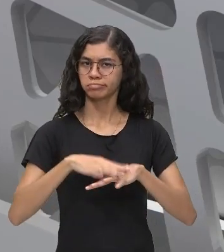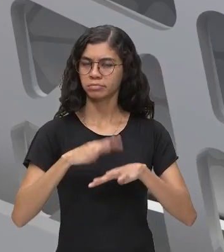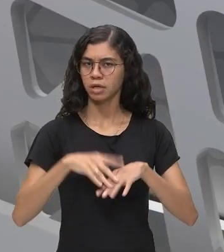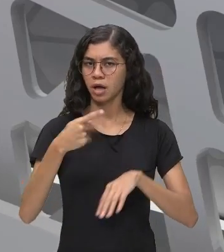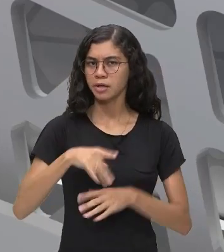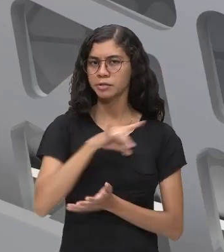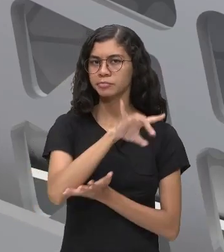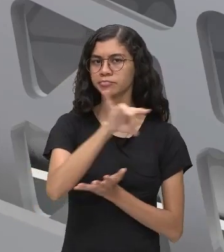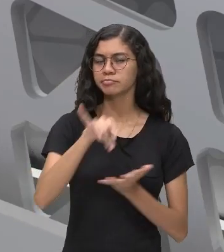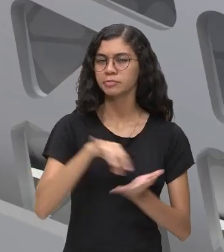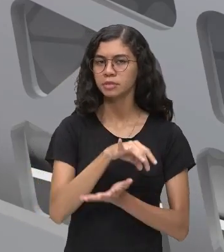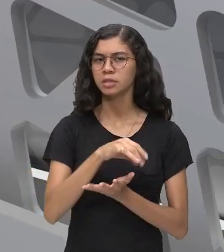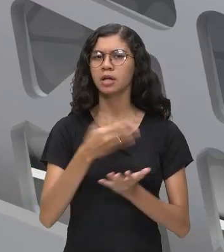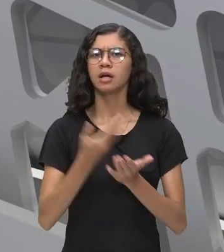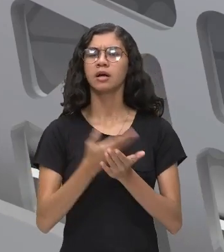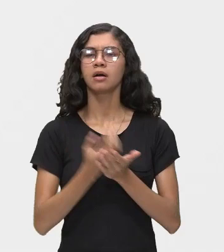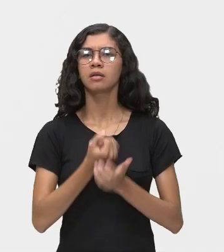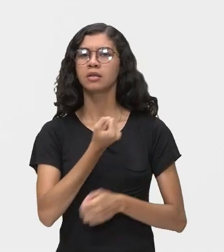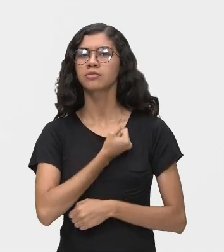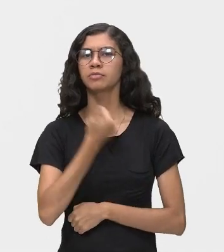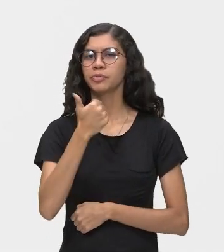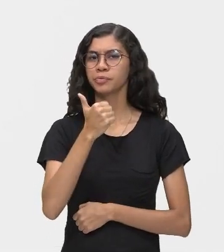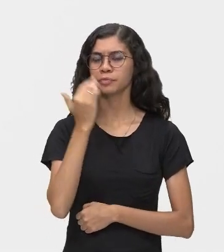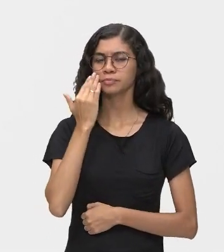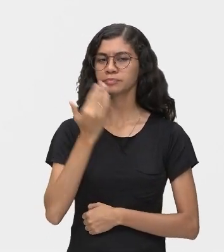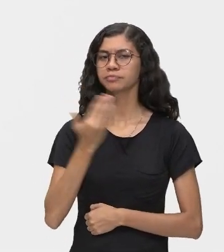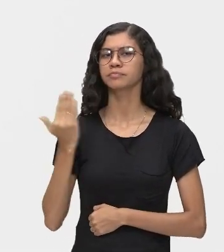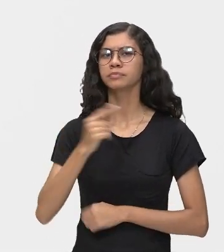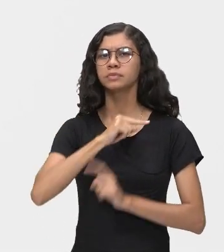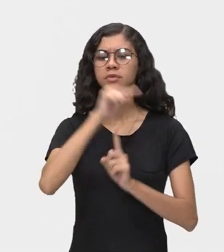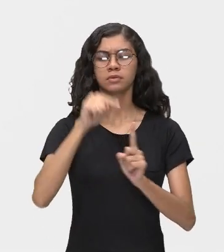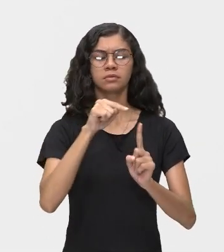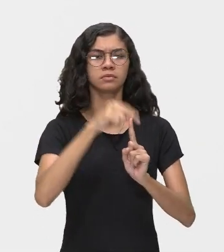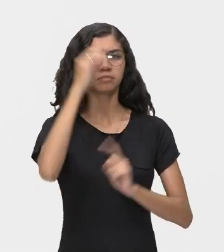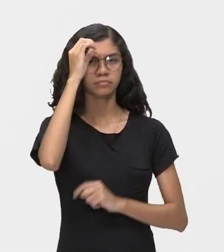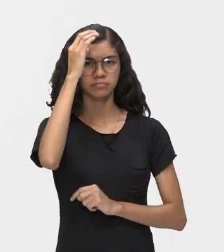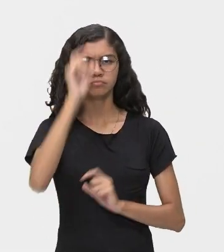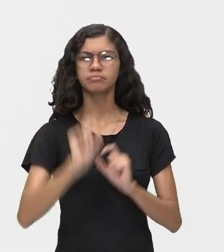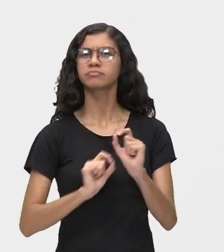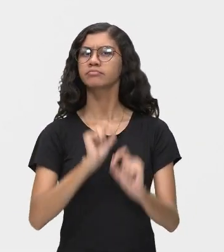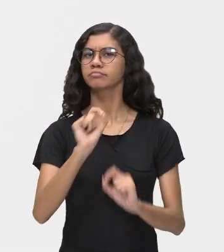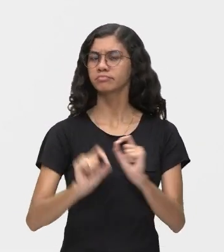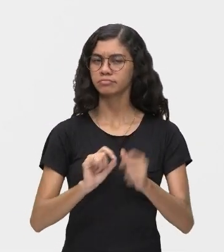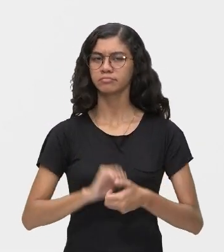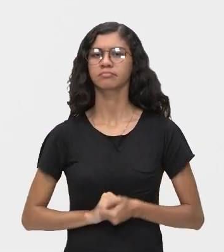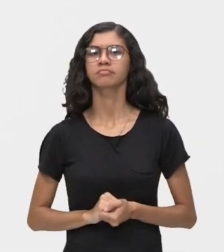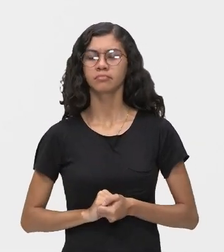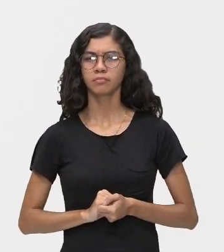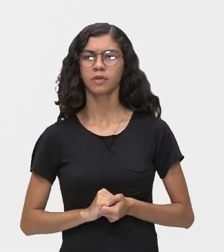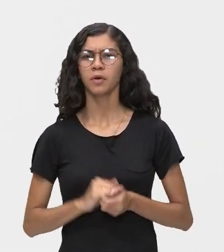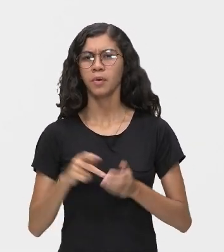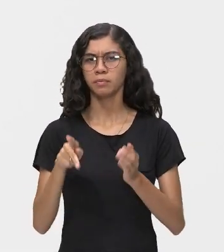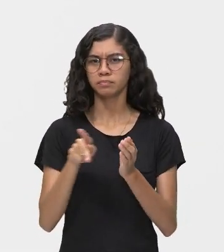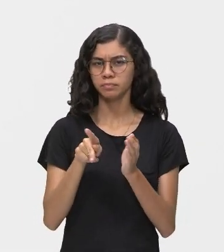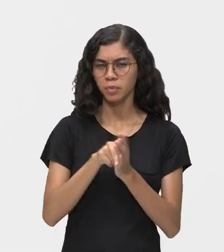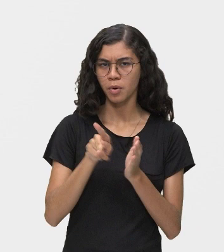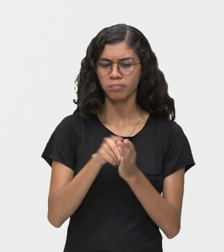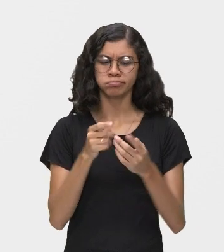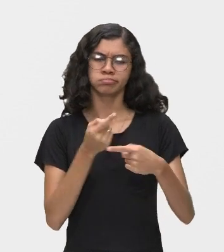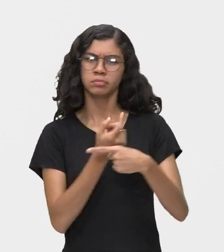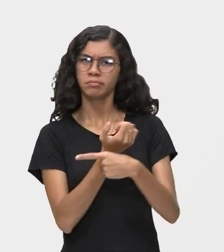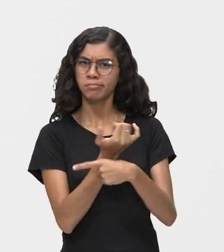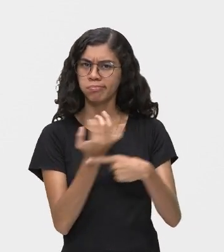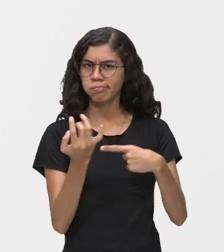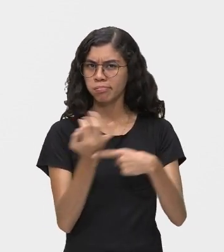e esta será a nossa aula de número 11, que tem como objeto de conhecimento linguagem algébrica,